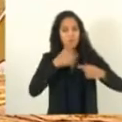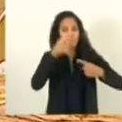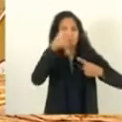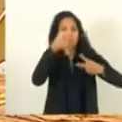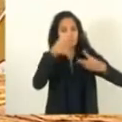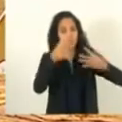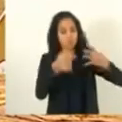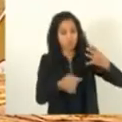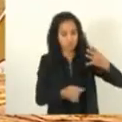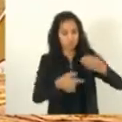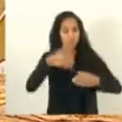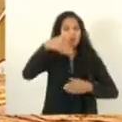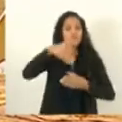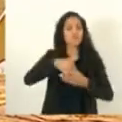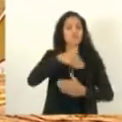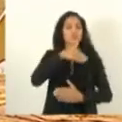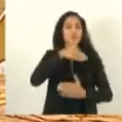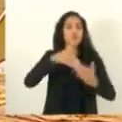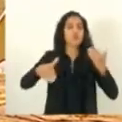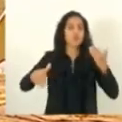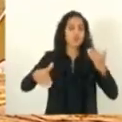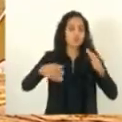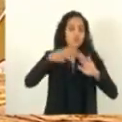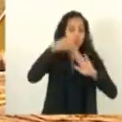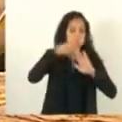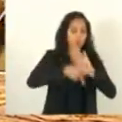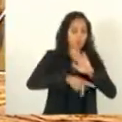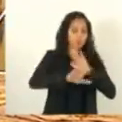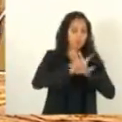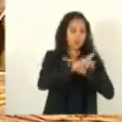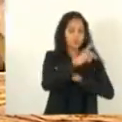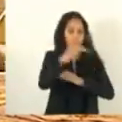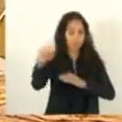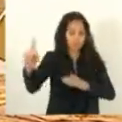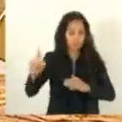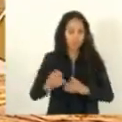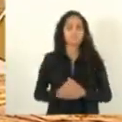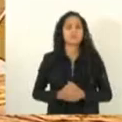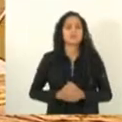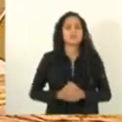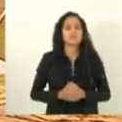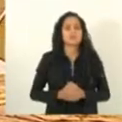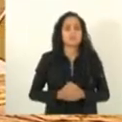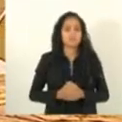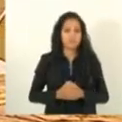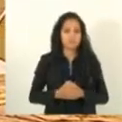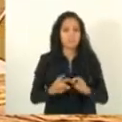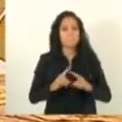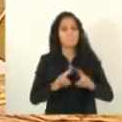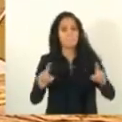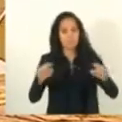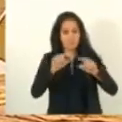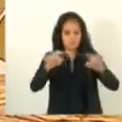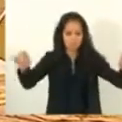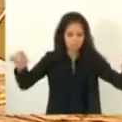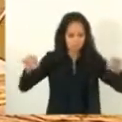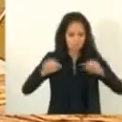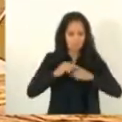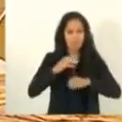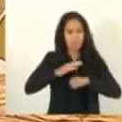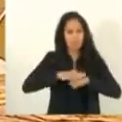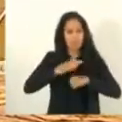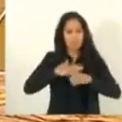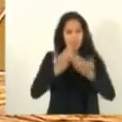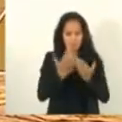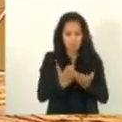para votar contra o pleito de vocês. Mas, apesar disso, a porta do meu gabinete continuará sempre